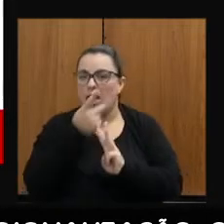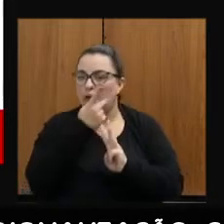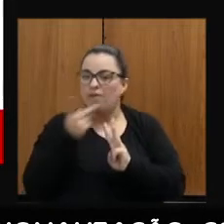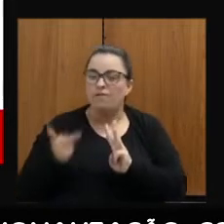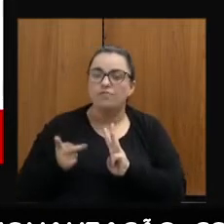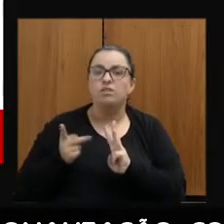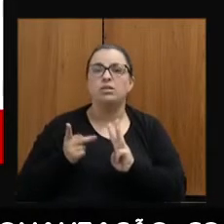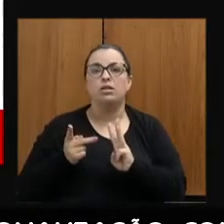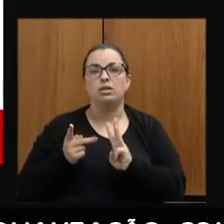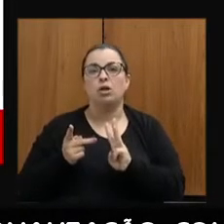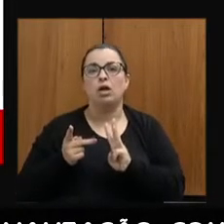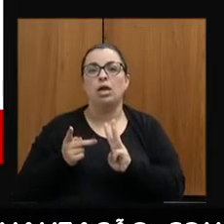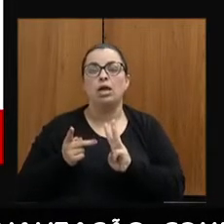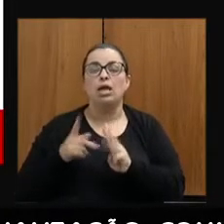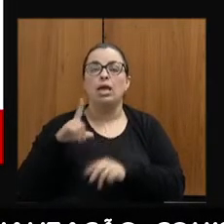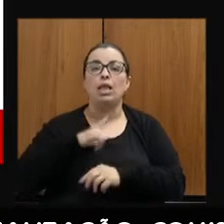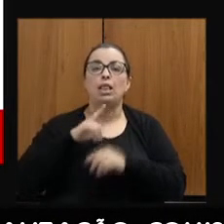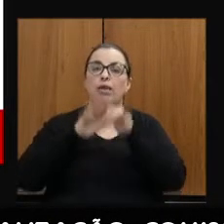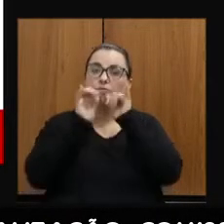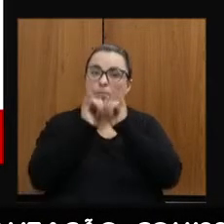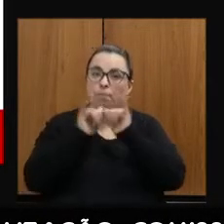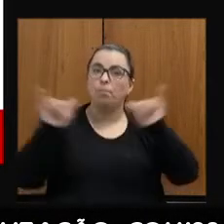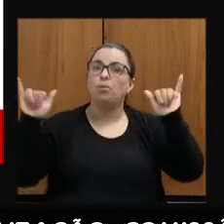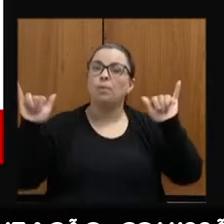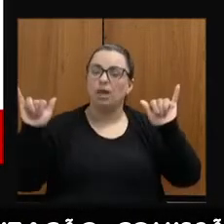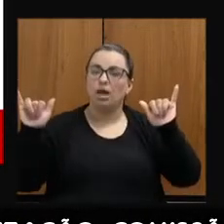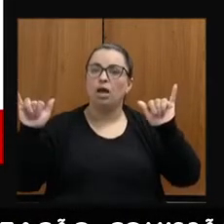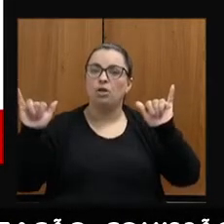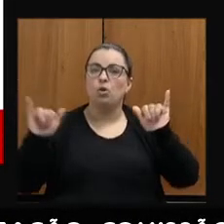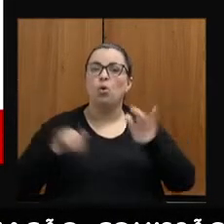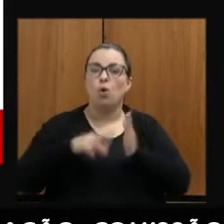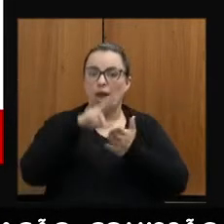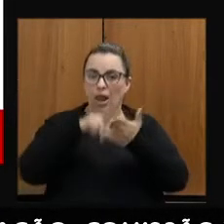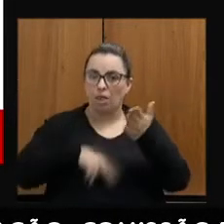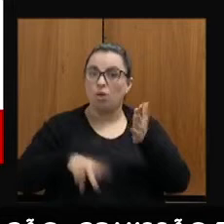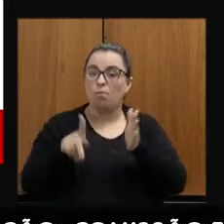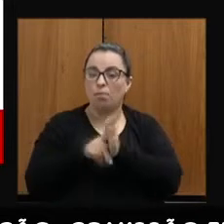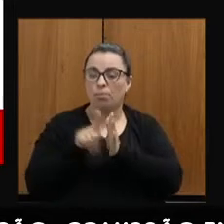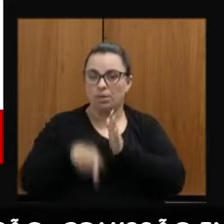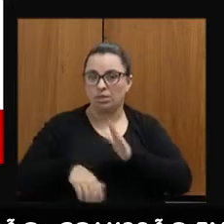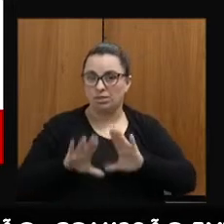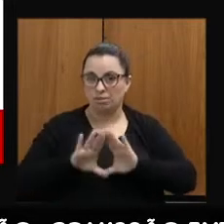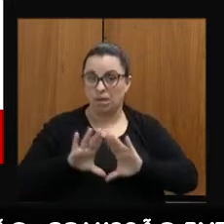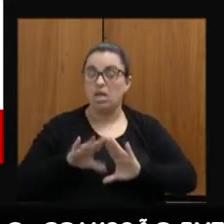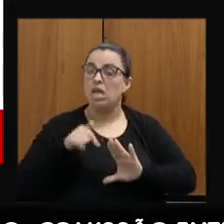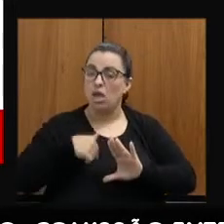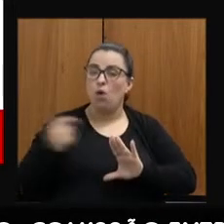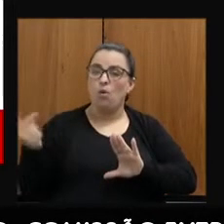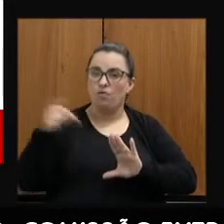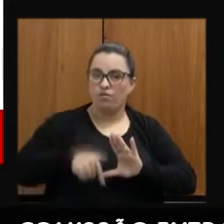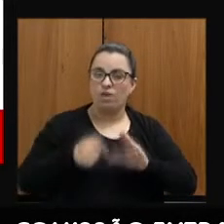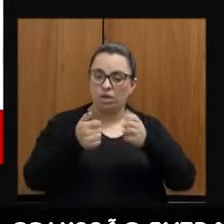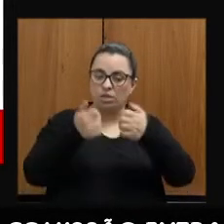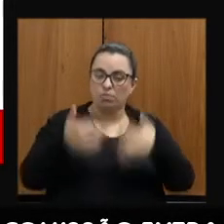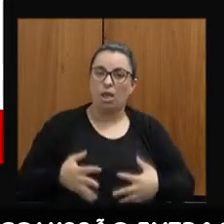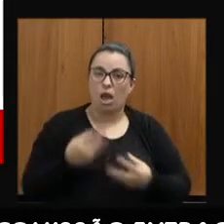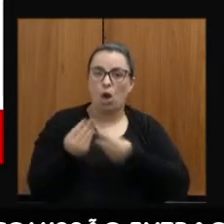foi publicado um relatório dessa casa e eu venho aqui prestar contas relatório